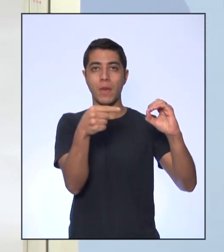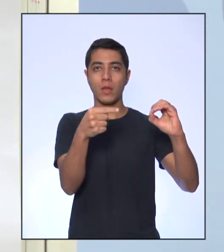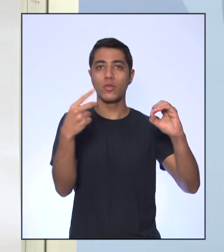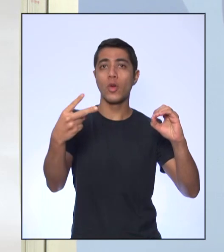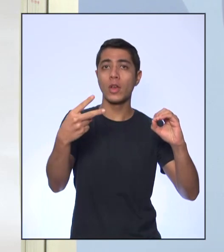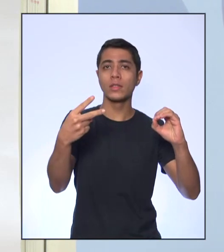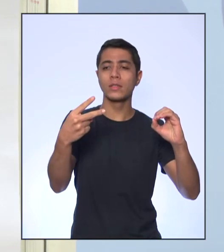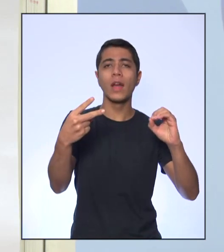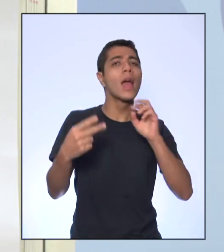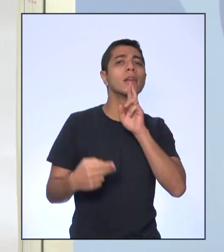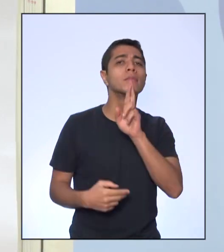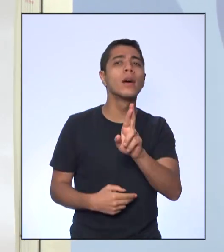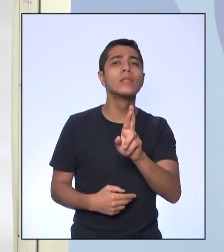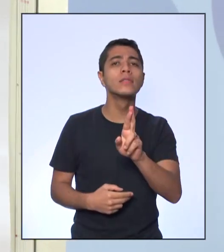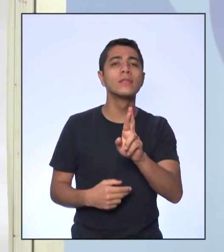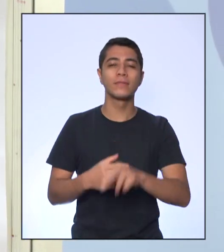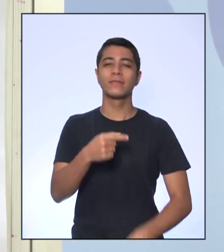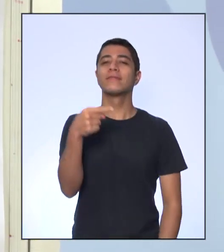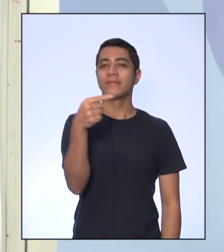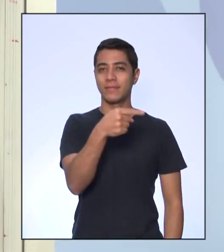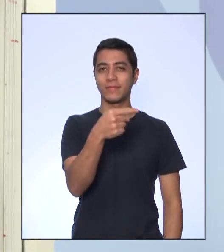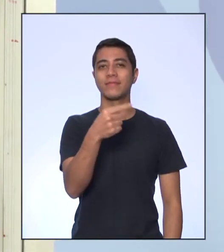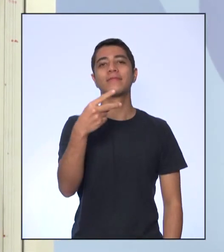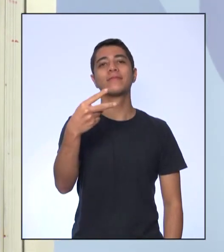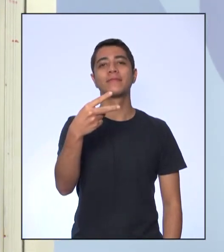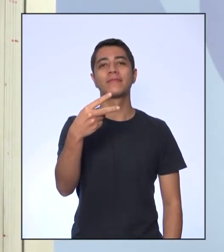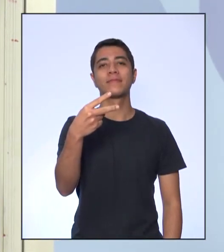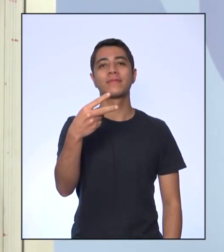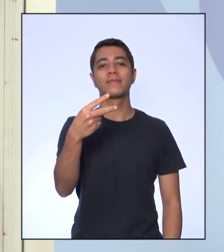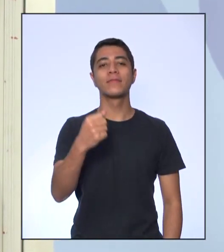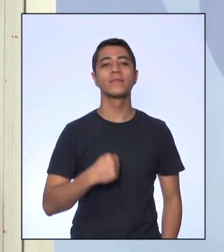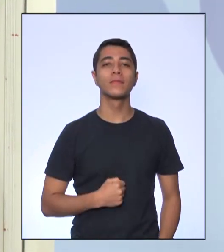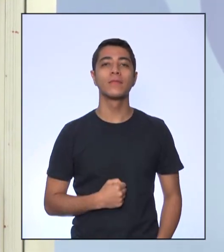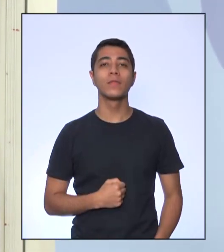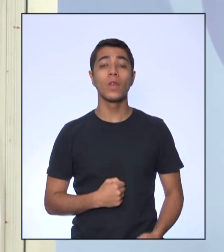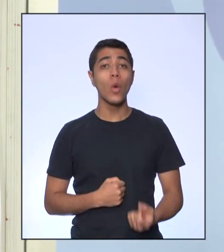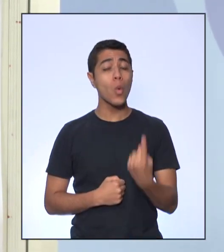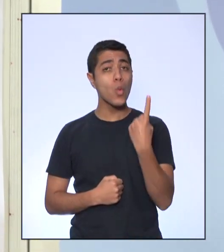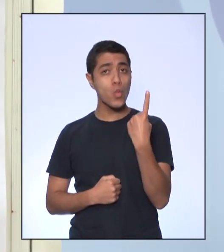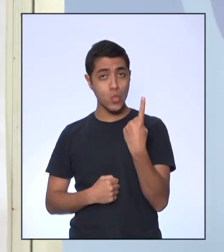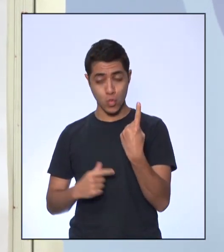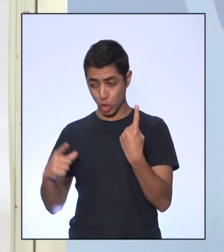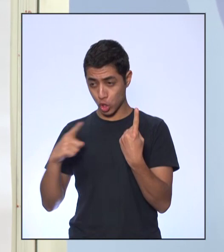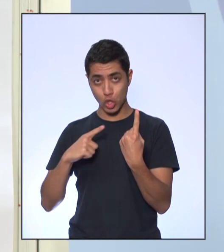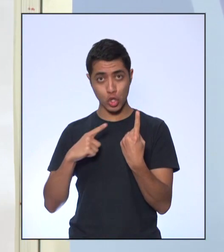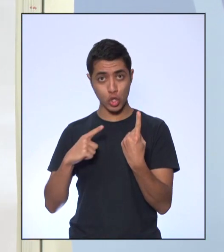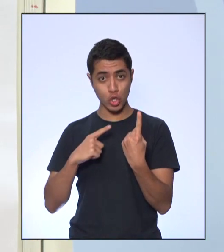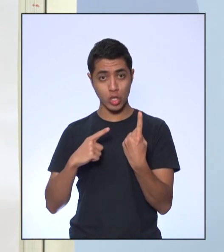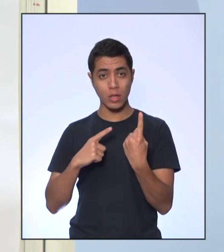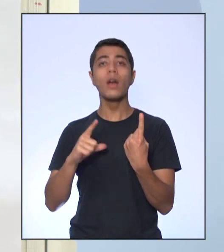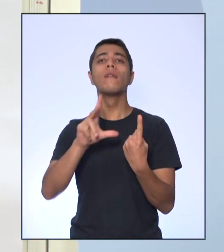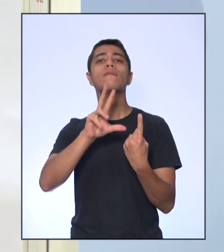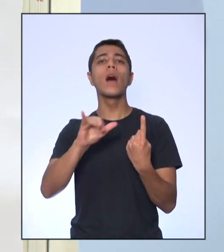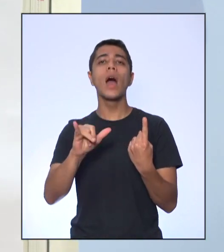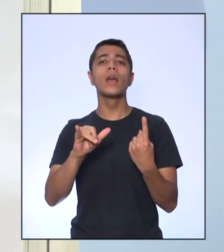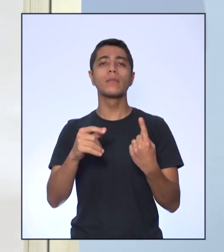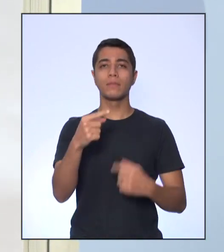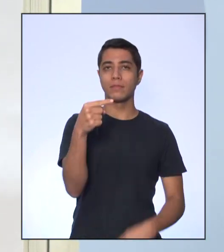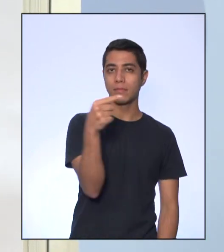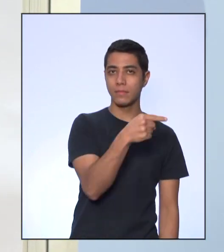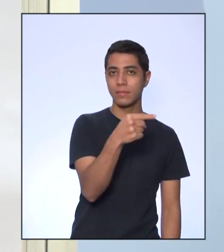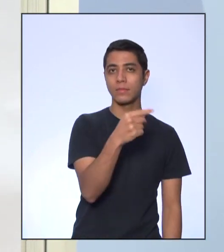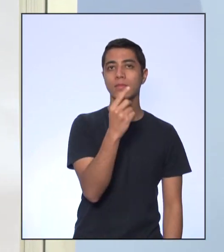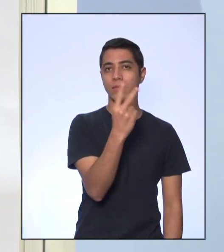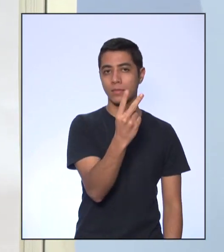2. Então, eu fico devendo aí menos 2. Eu tenho 1, eu vou ficar devendo 1 aqui. Então, eu devo